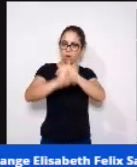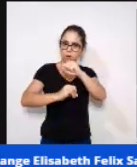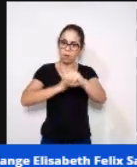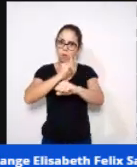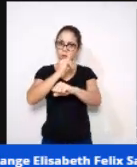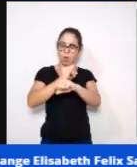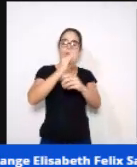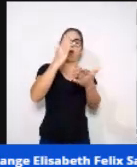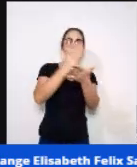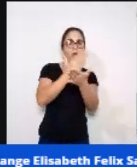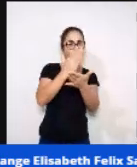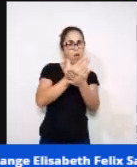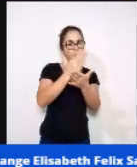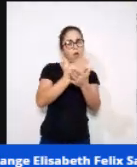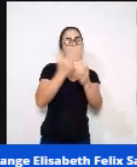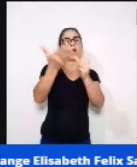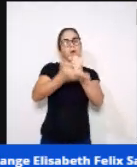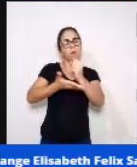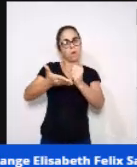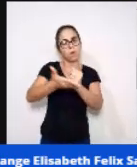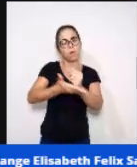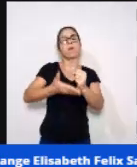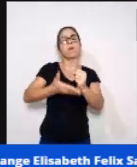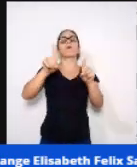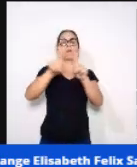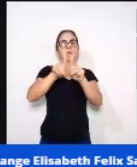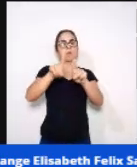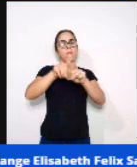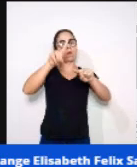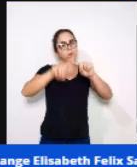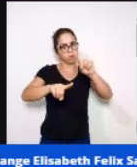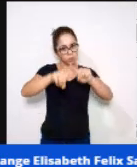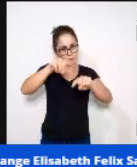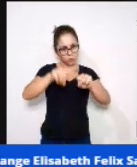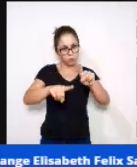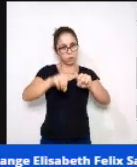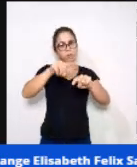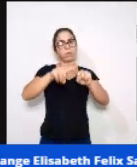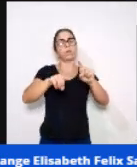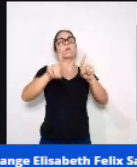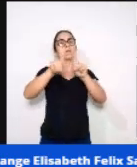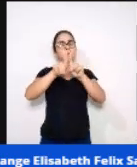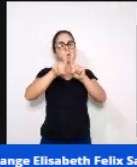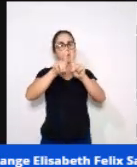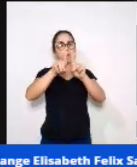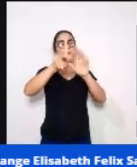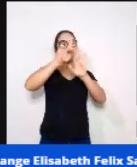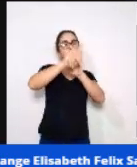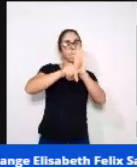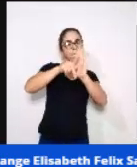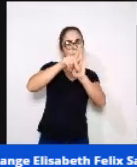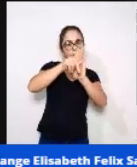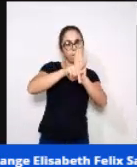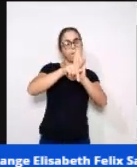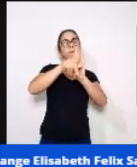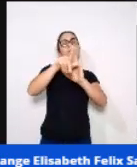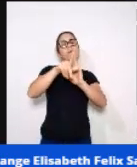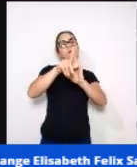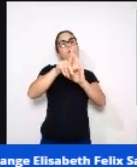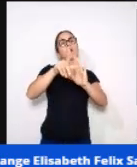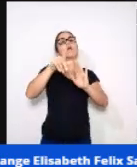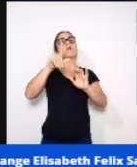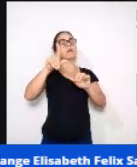já destacados, tanto aqui nessa live como no plano de aula acima, outros recursos poderão ser utilizados. Nós